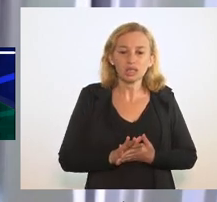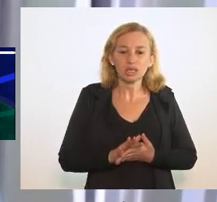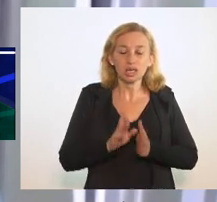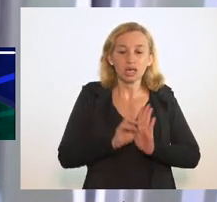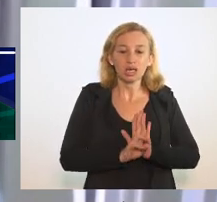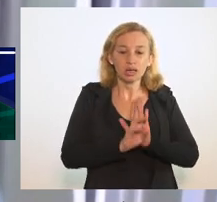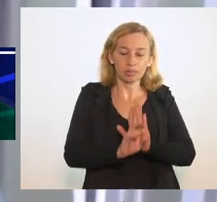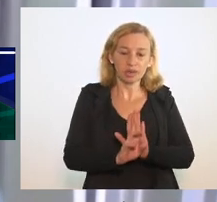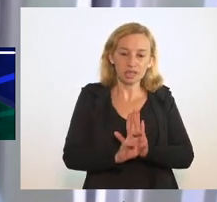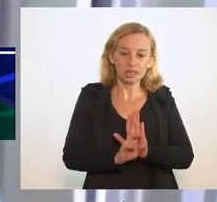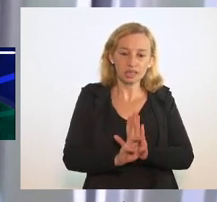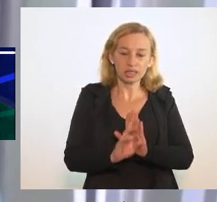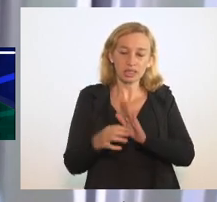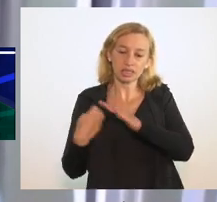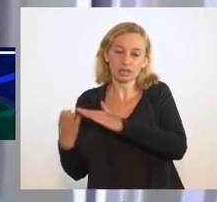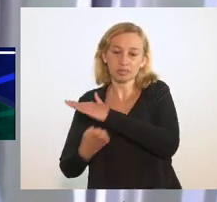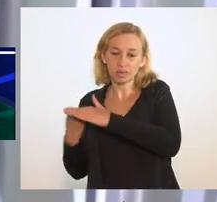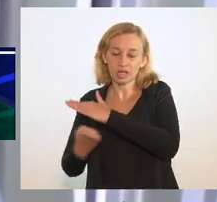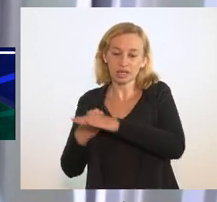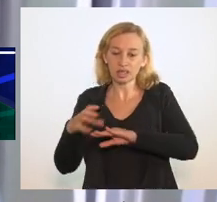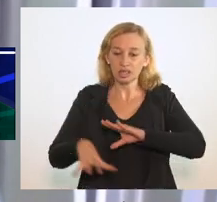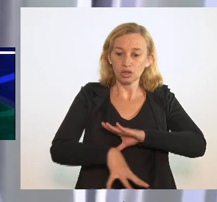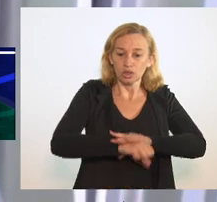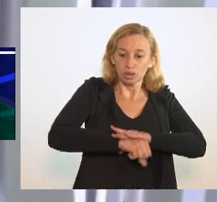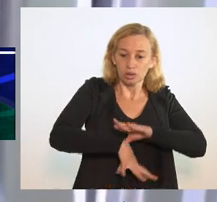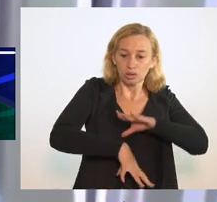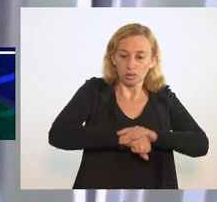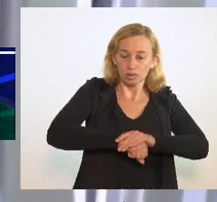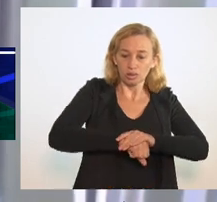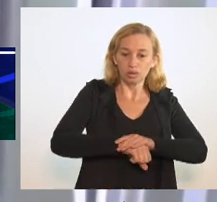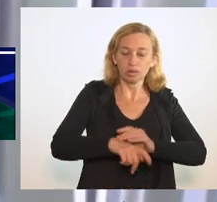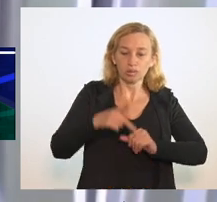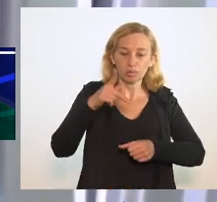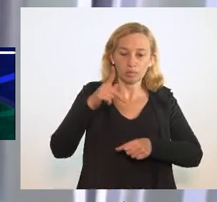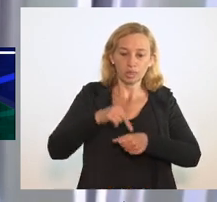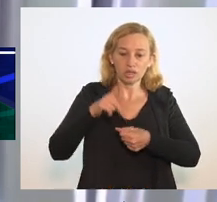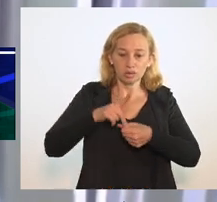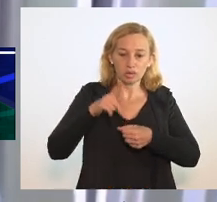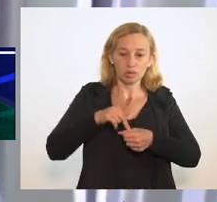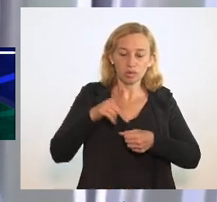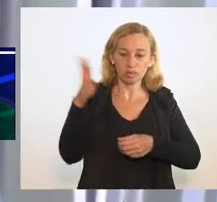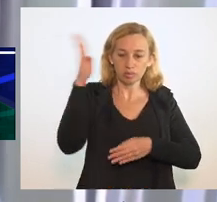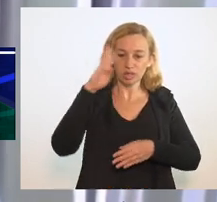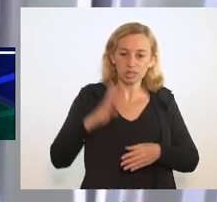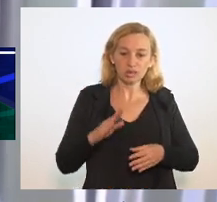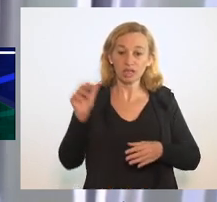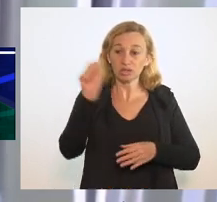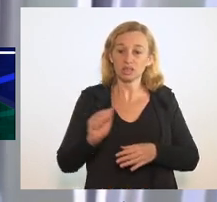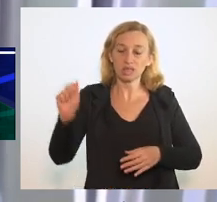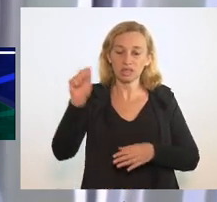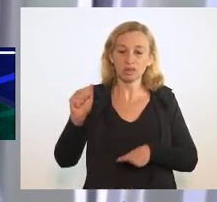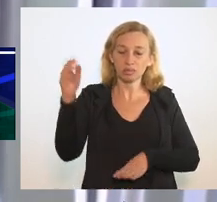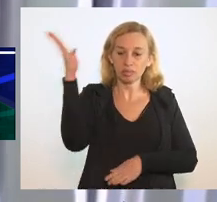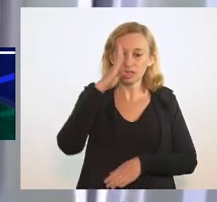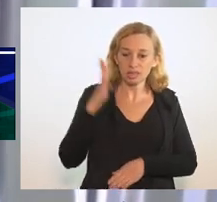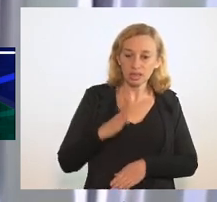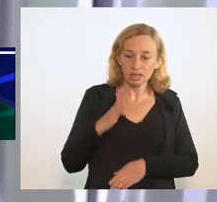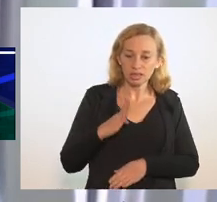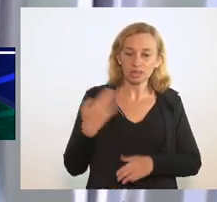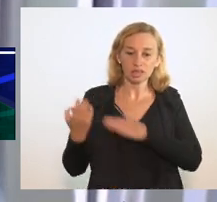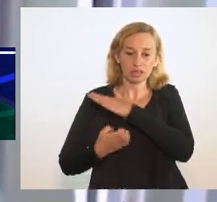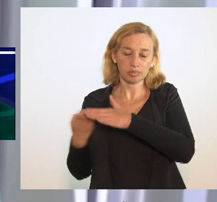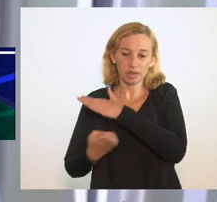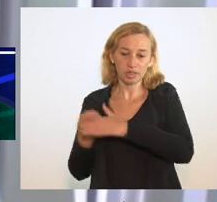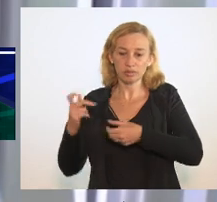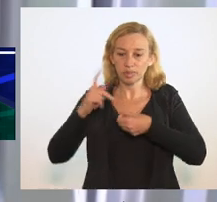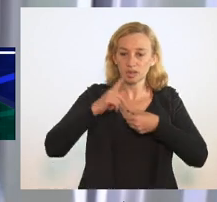representa as empresas de exploração de petróleo no Brasil, que é a Associação Brasileira de Empresas de Exploração de